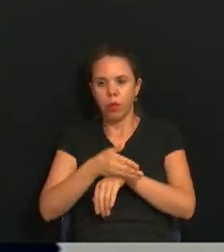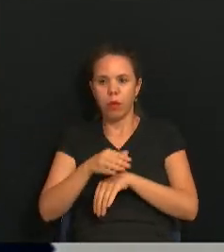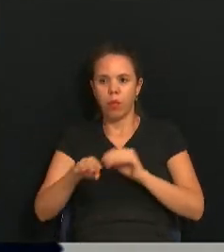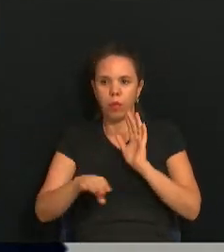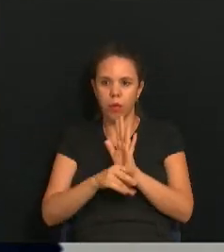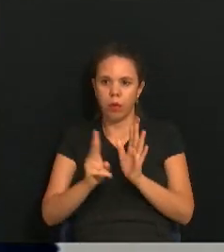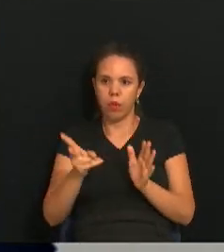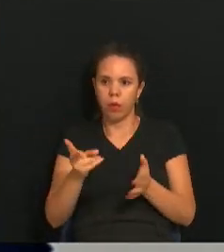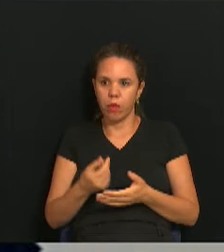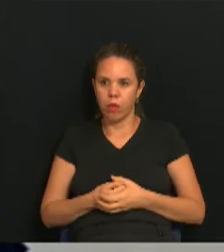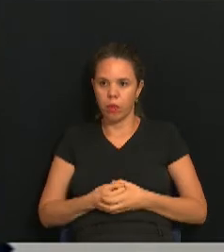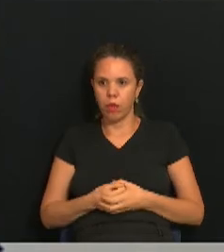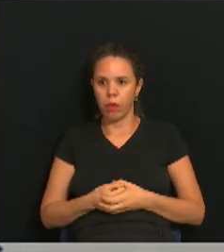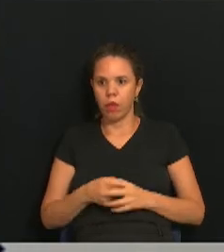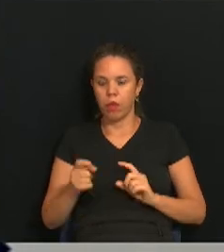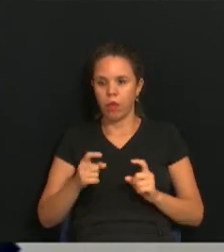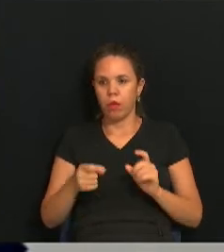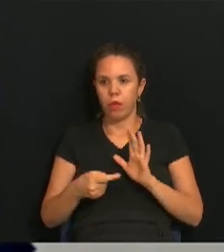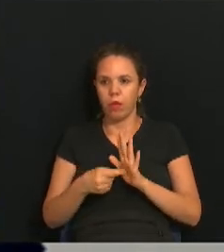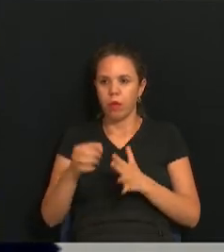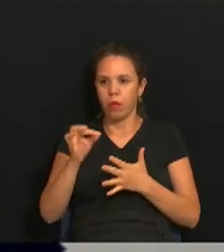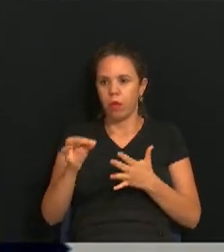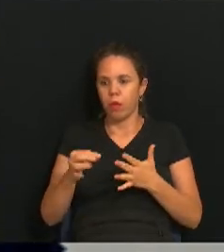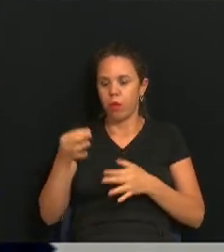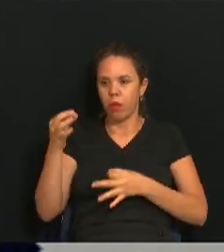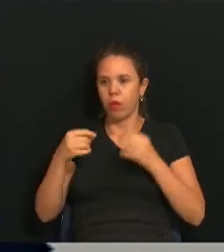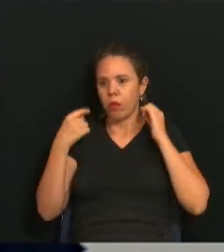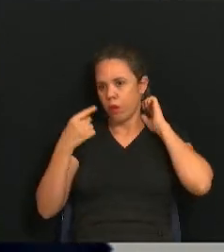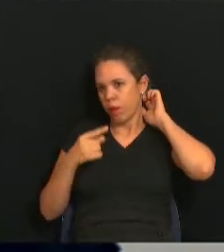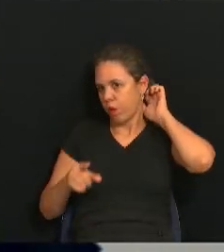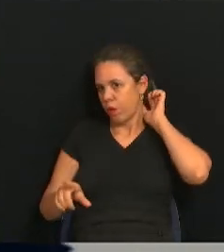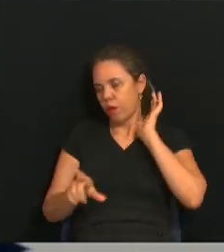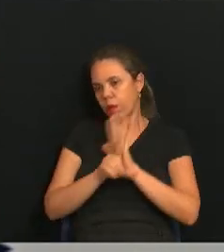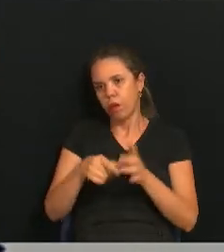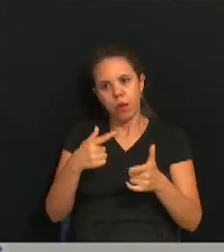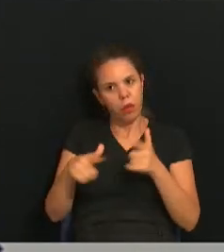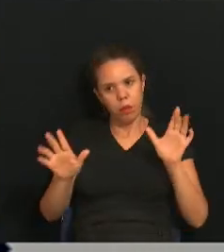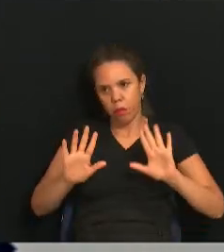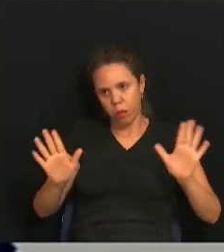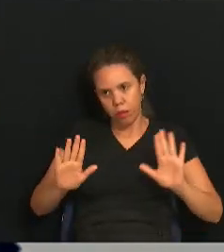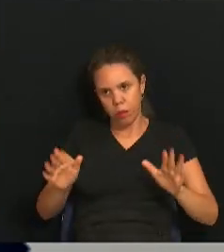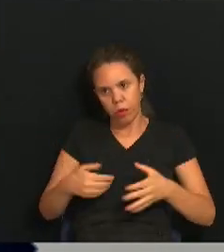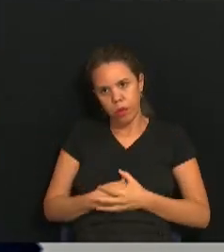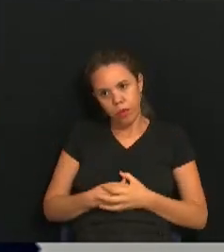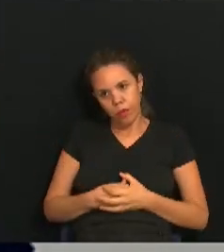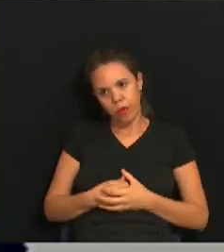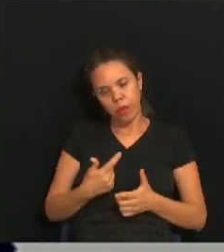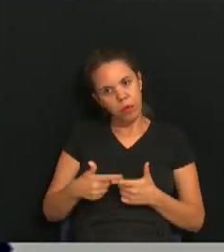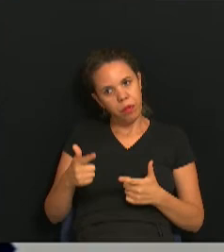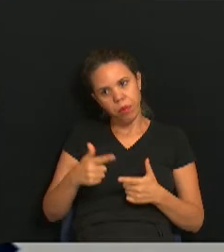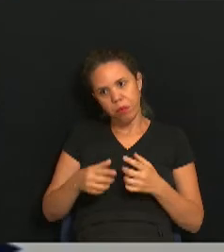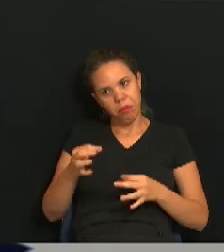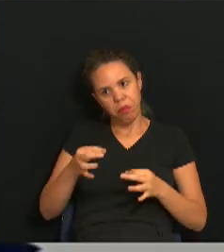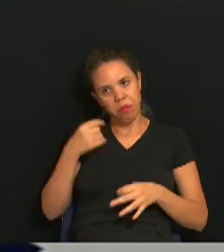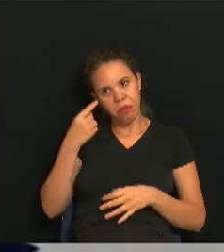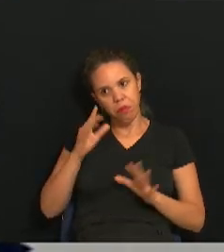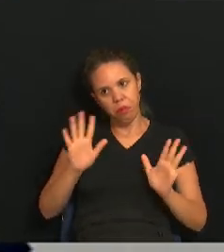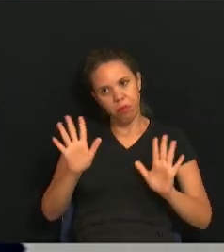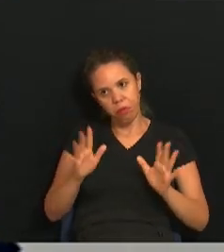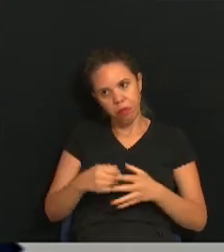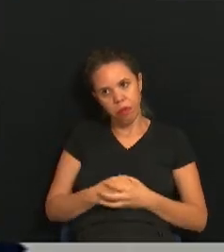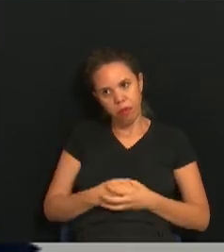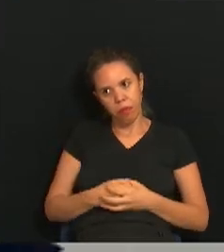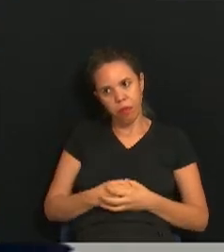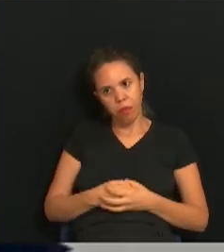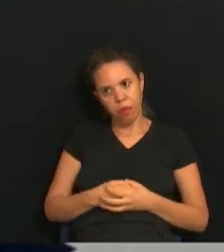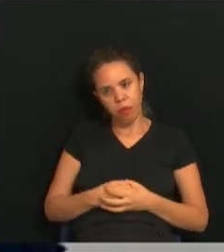contundente, fazendo aí alguns apontamentos jurídicos para que a gente não tenha nenhum problema jurídico quanto à